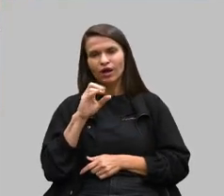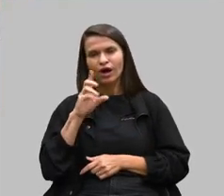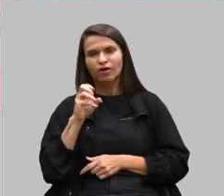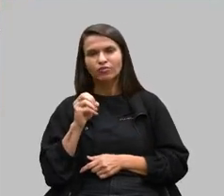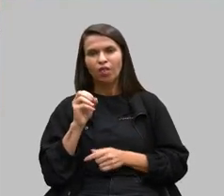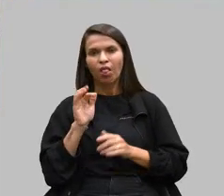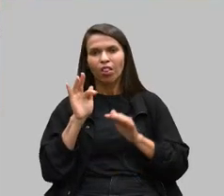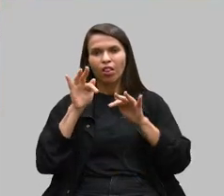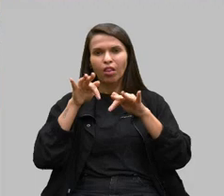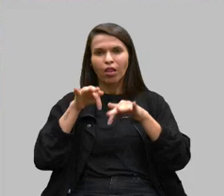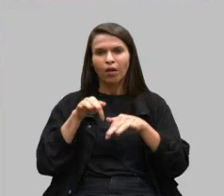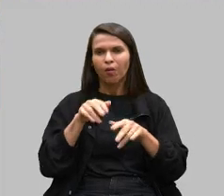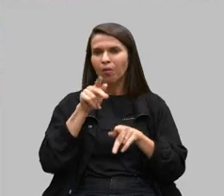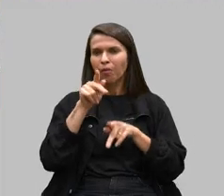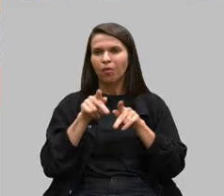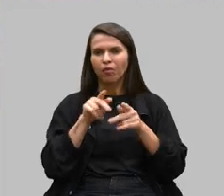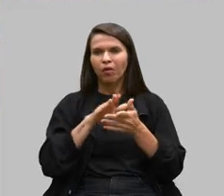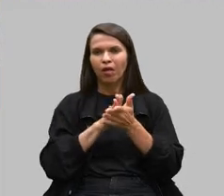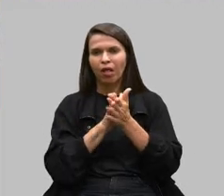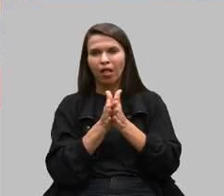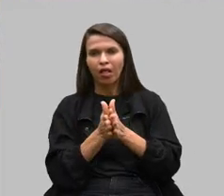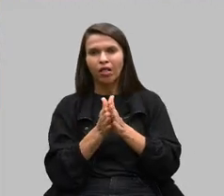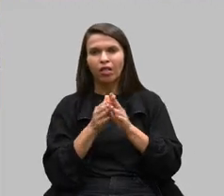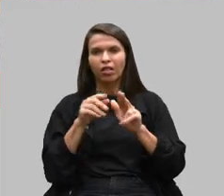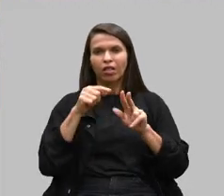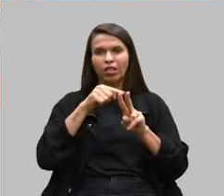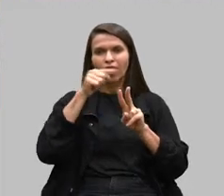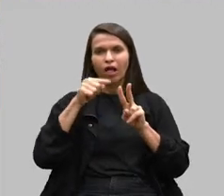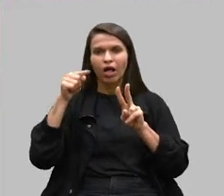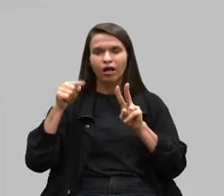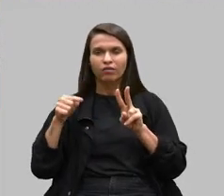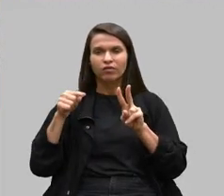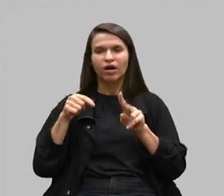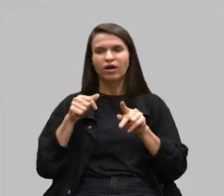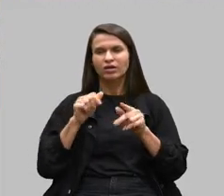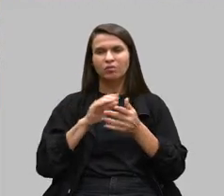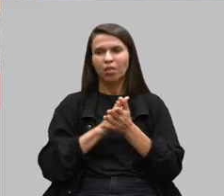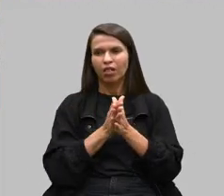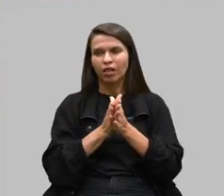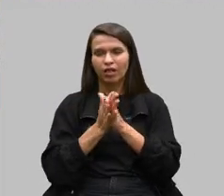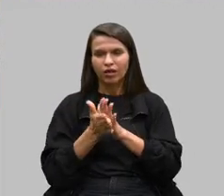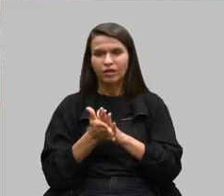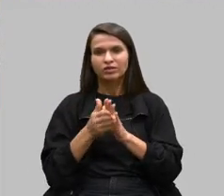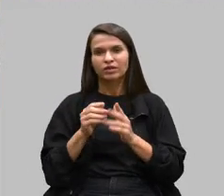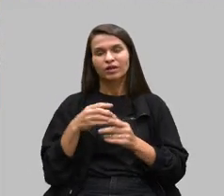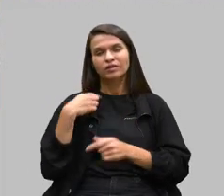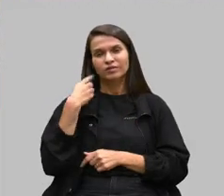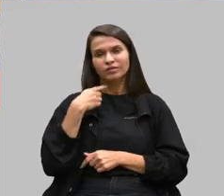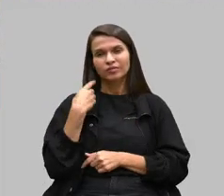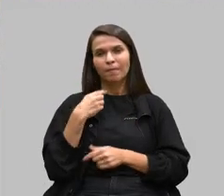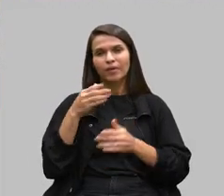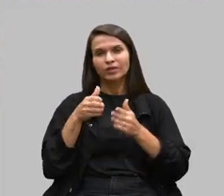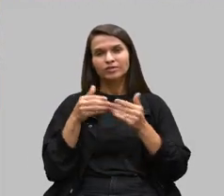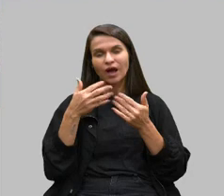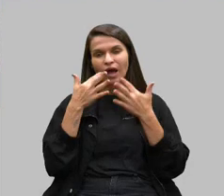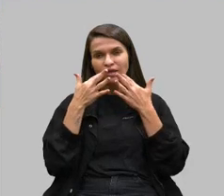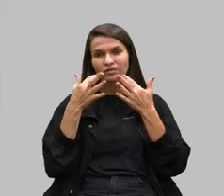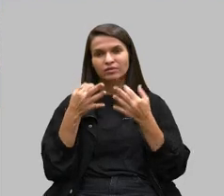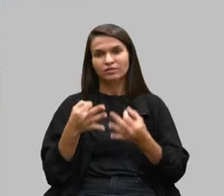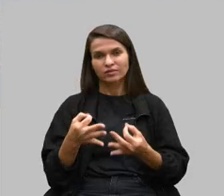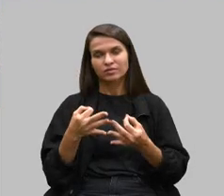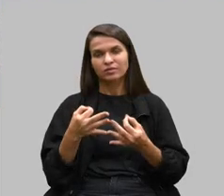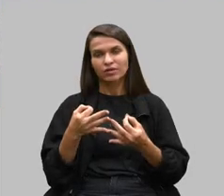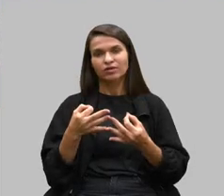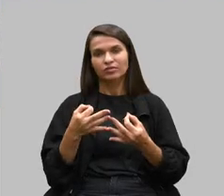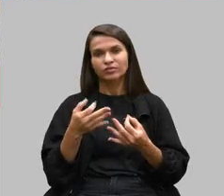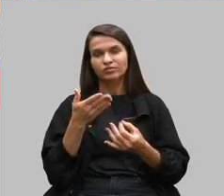tendo com essa tragédia da Vale as coisas hortaliças lá vai se acabando então Deputado quero merecer essa atenção de você